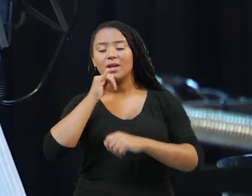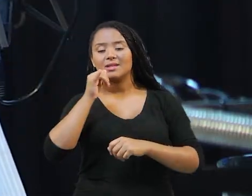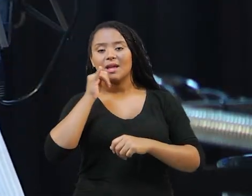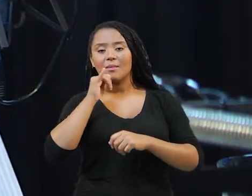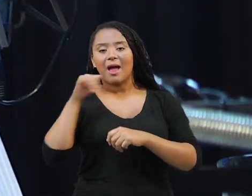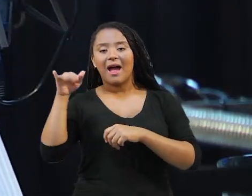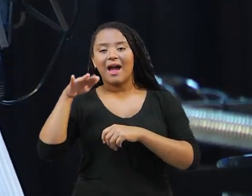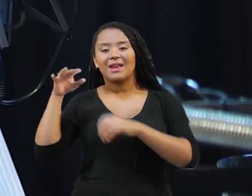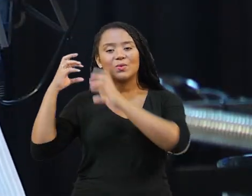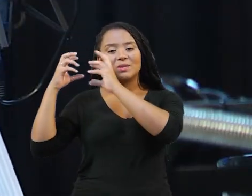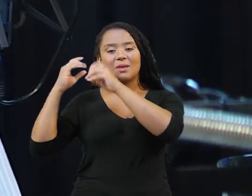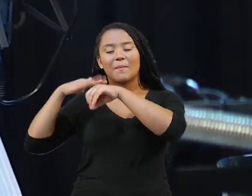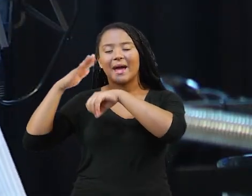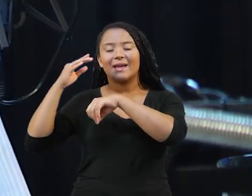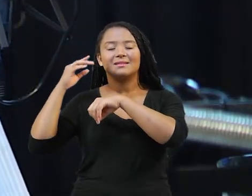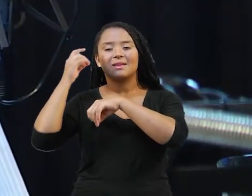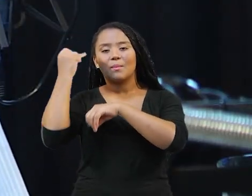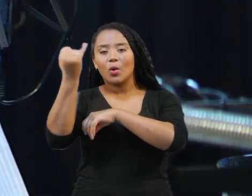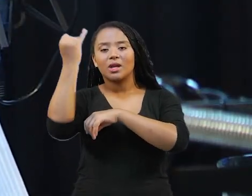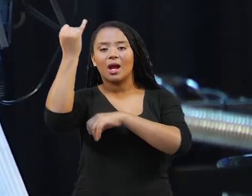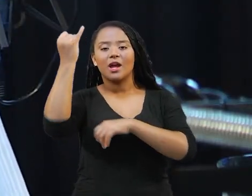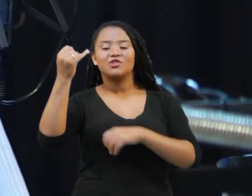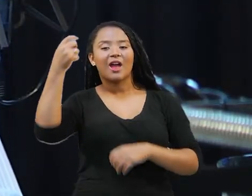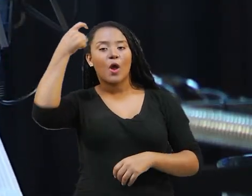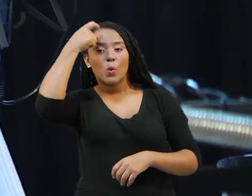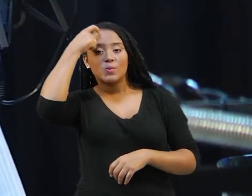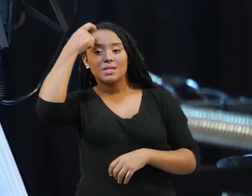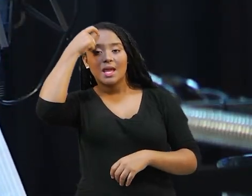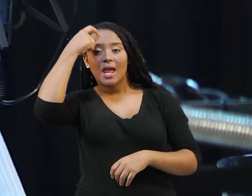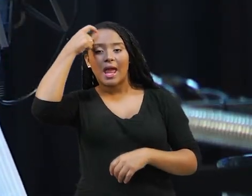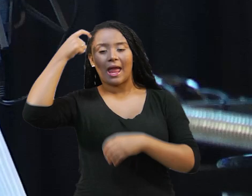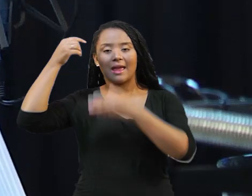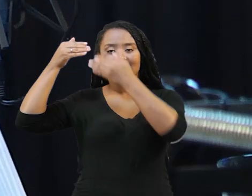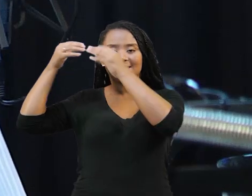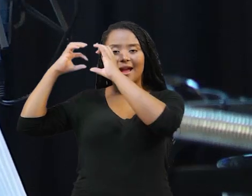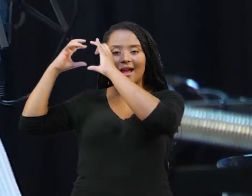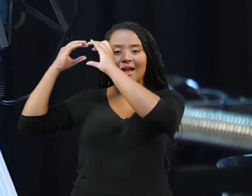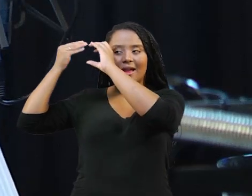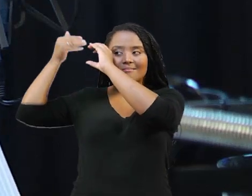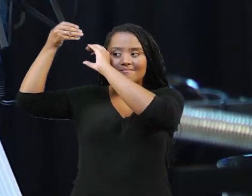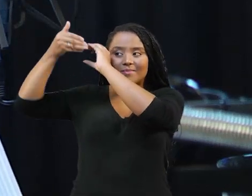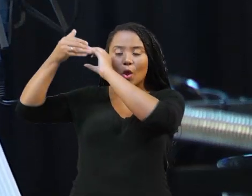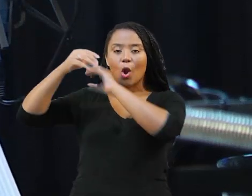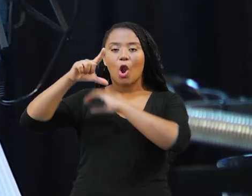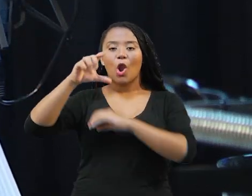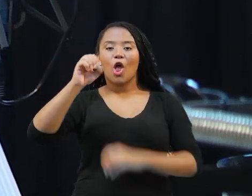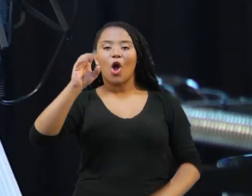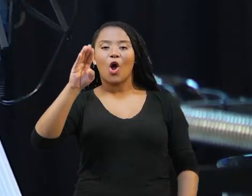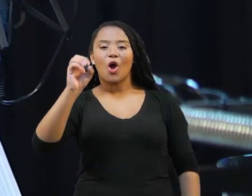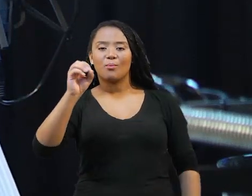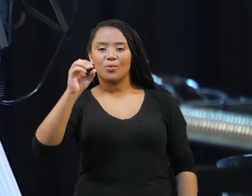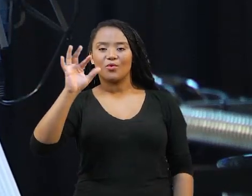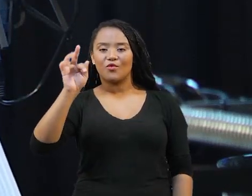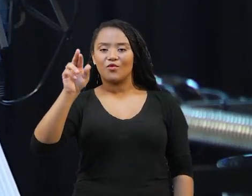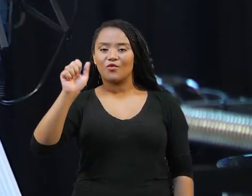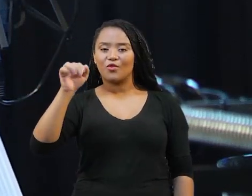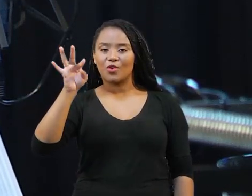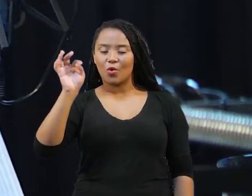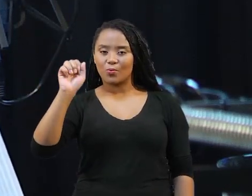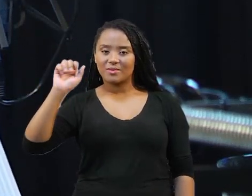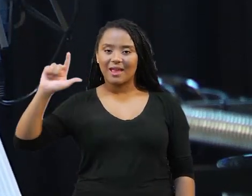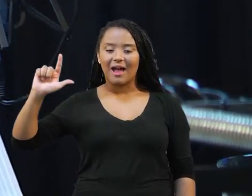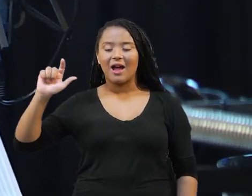claro, da consciência, o lobo frontal, é o que a gente chama atenção para a gente. Mas uma parte importante do cérebro, que ainda pode